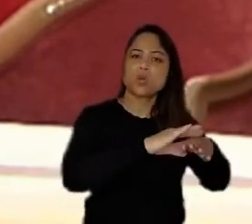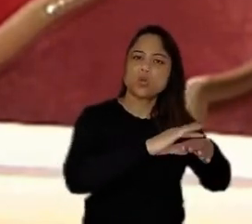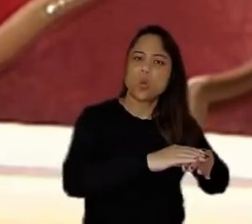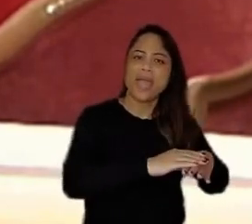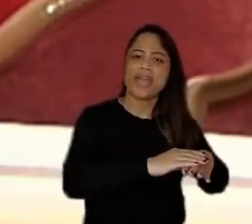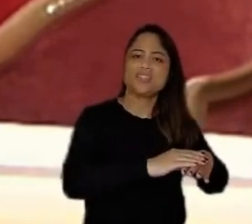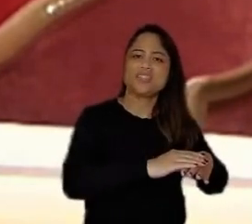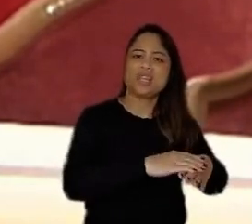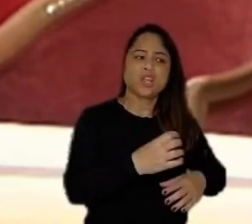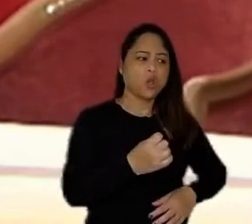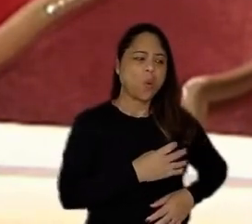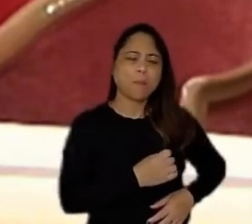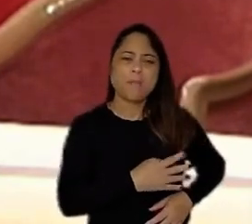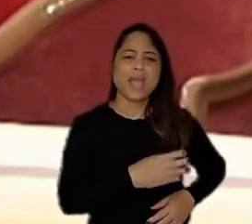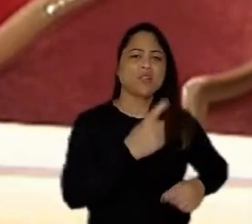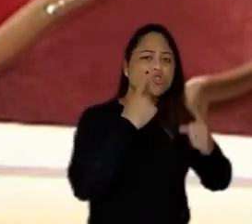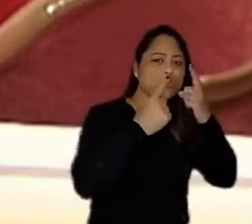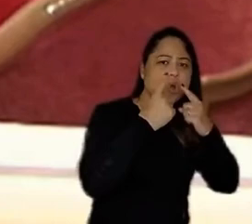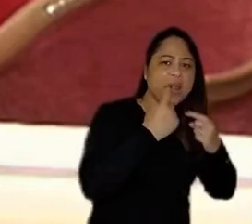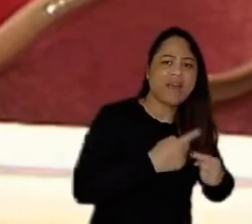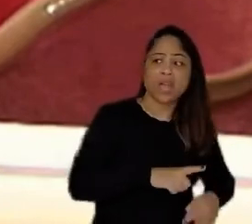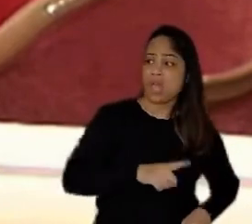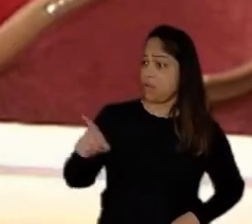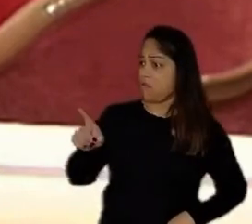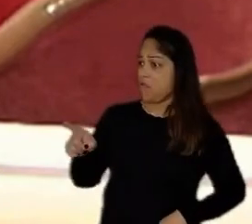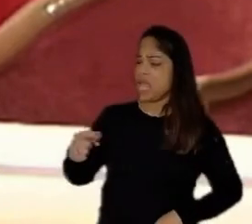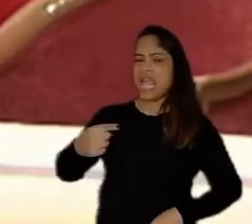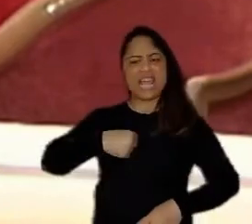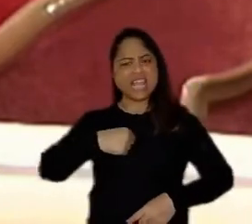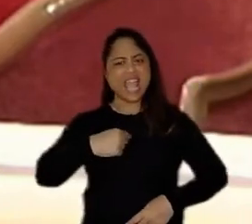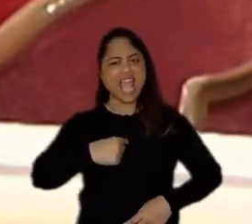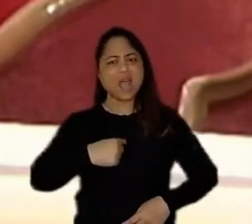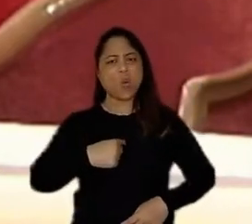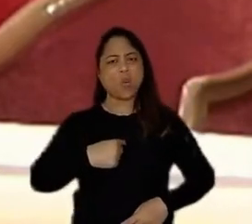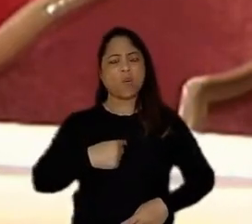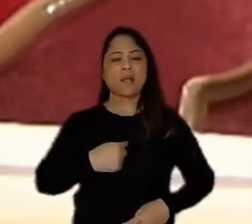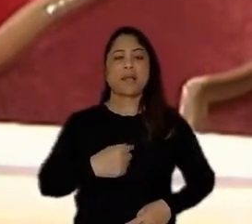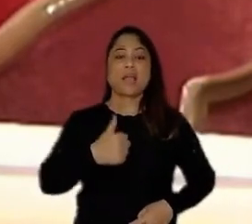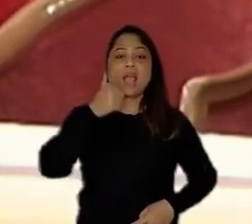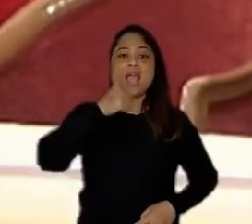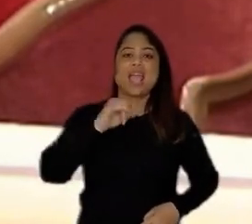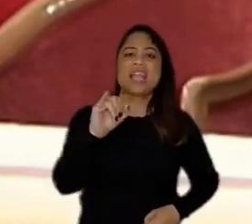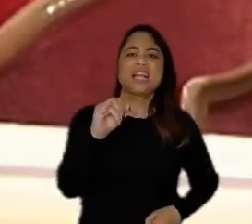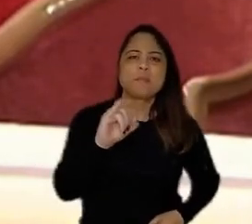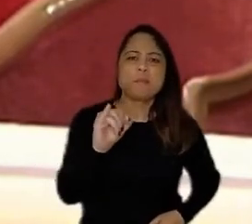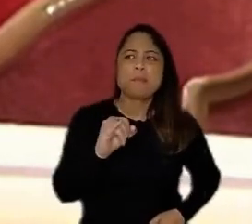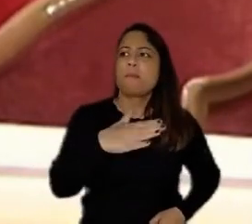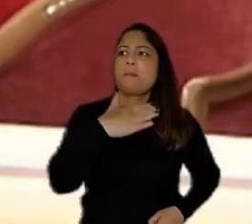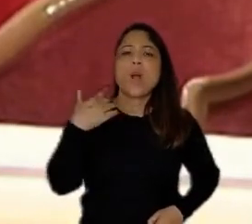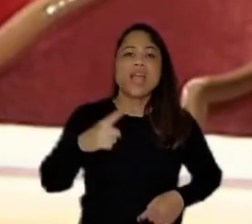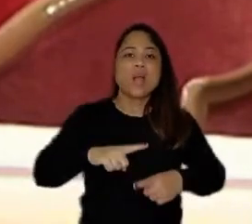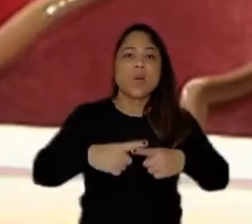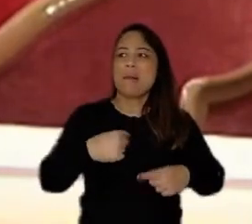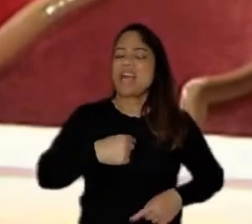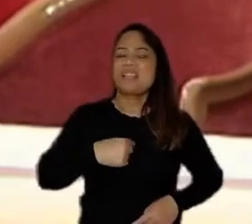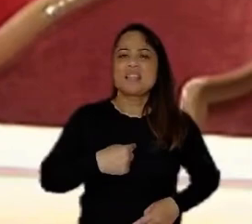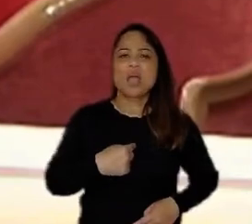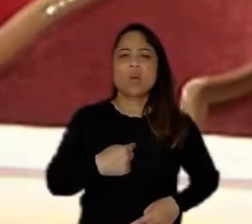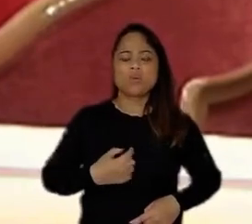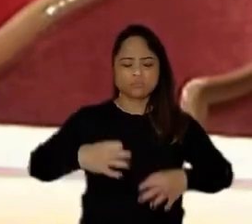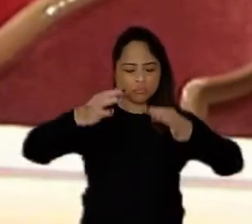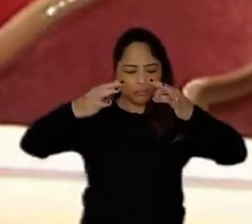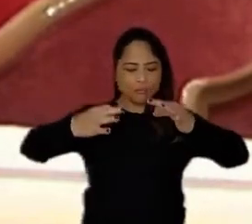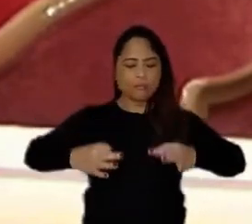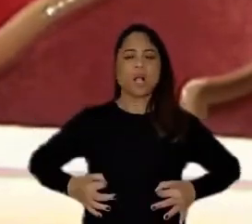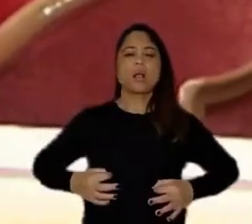E você está com a sua irmã morta, acabou de enterrar a sua irmã, e você está falando de Jesus para nós. Não está se acabando, porque quem tem